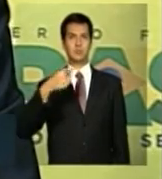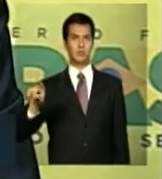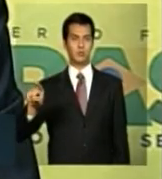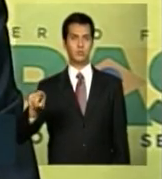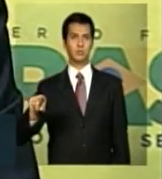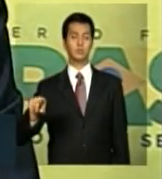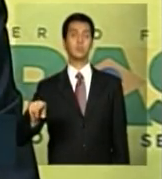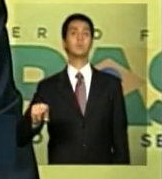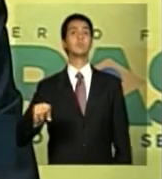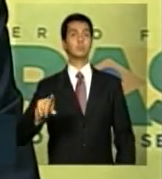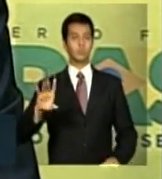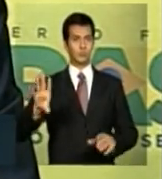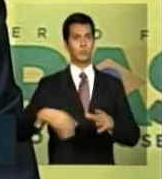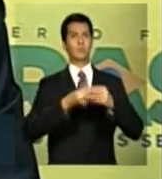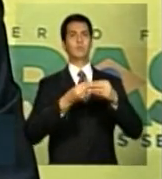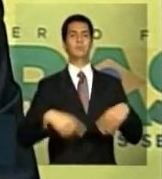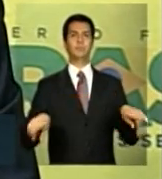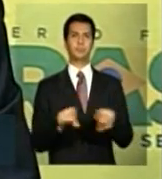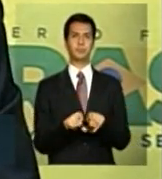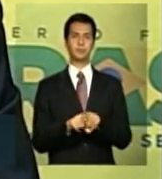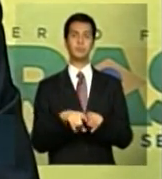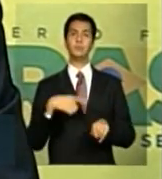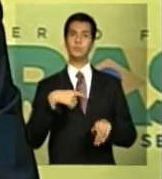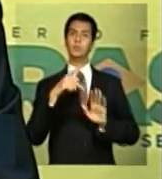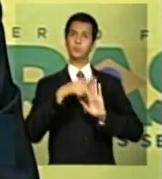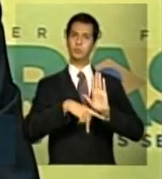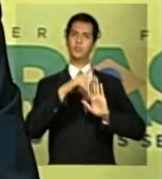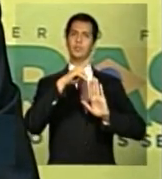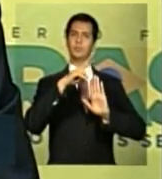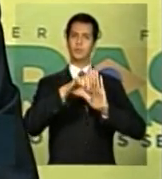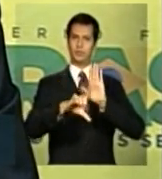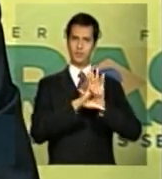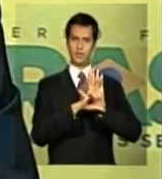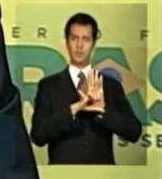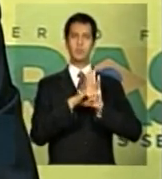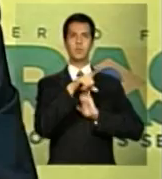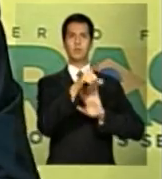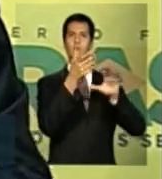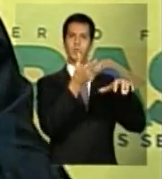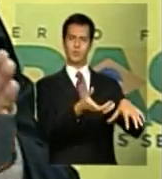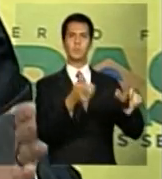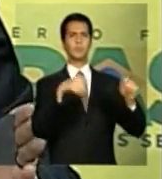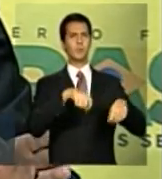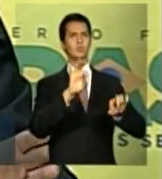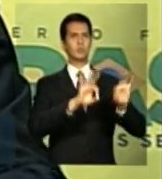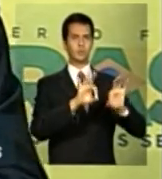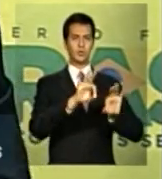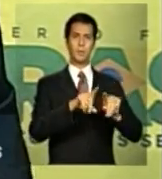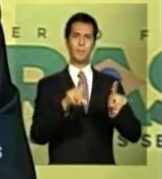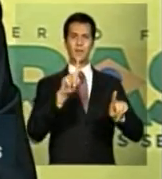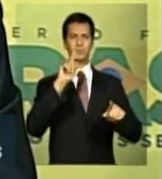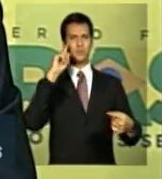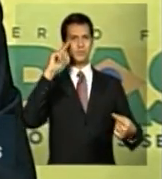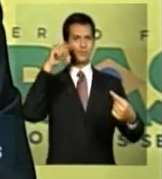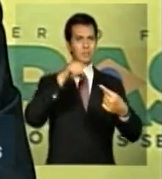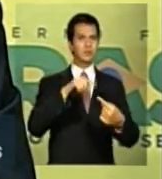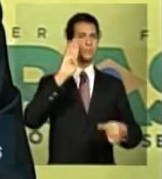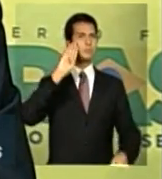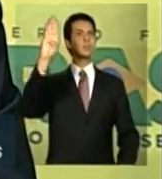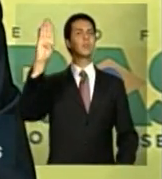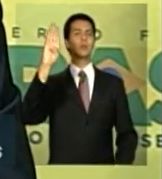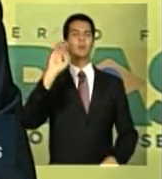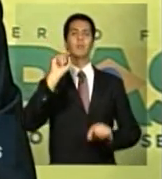nesse projeto de lei, algumas outras questões específicas que o Congresso pode negociar e corrigir, mas o aspecto central do acordo era esse e foi cumprido.